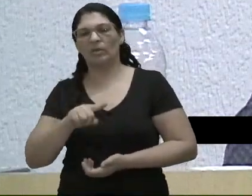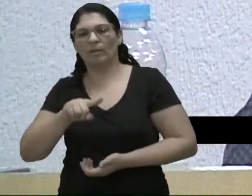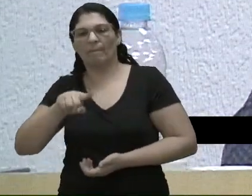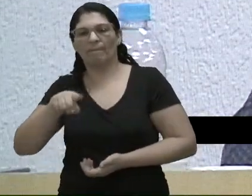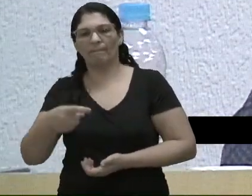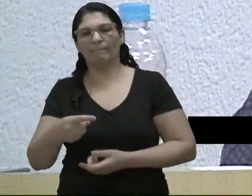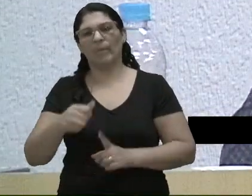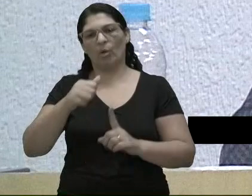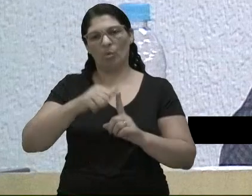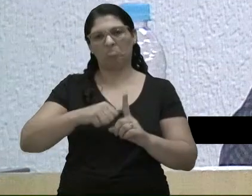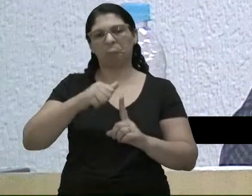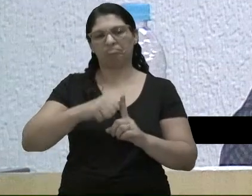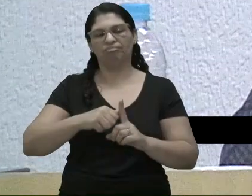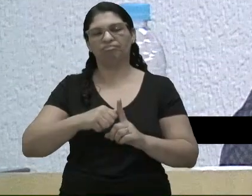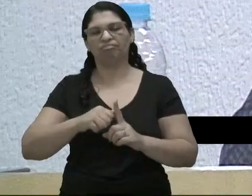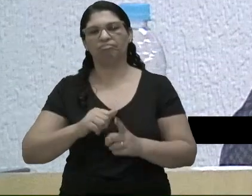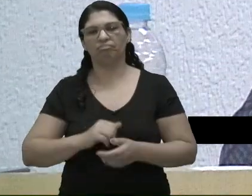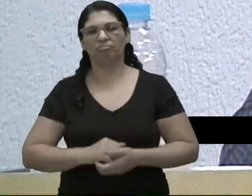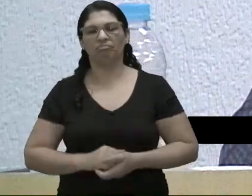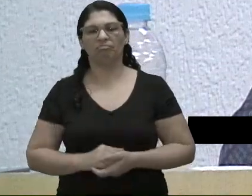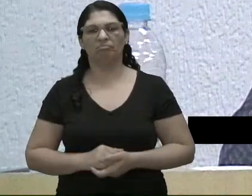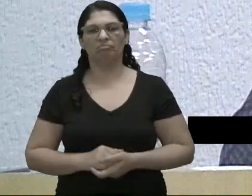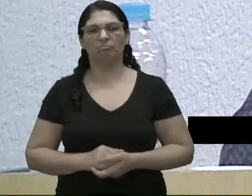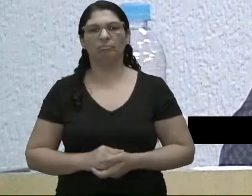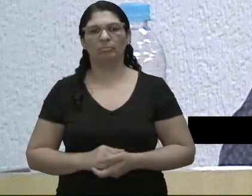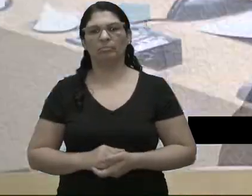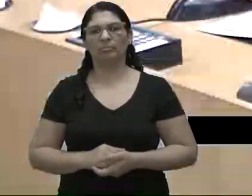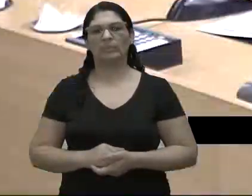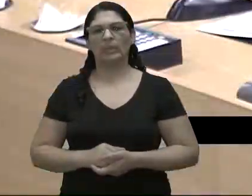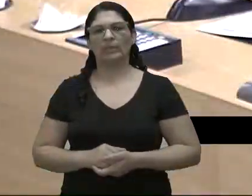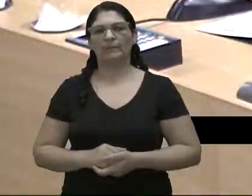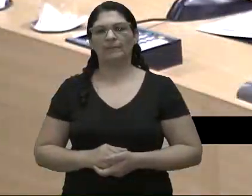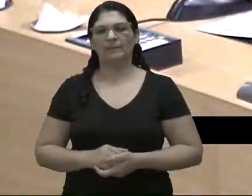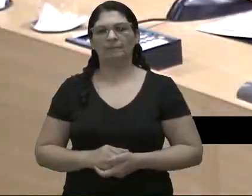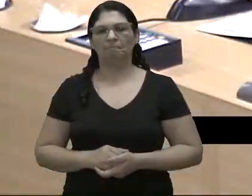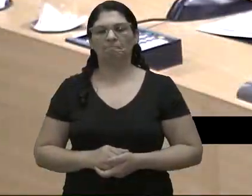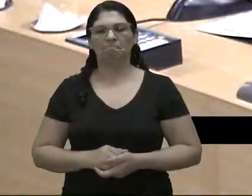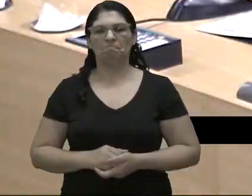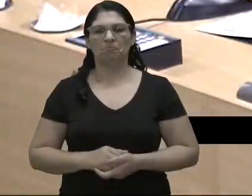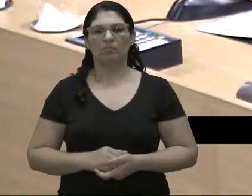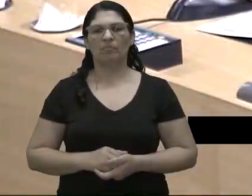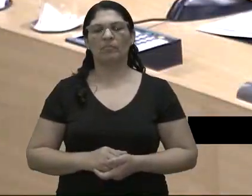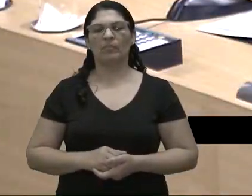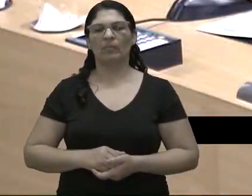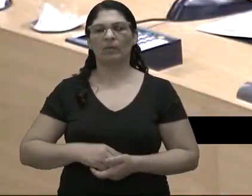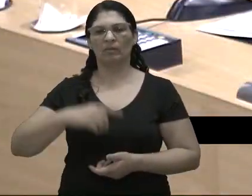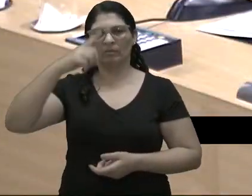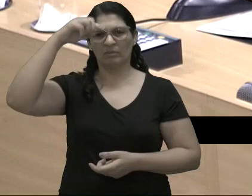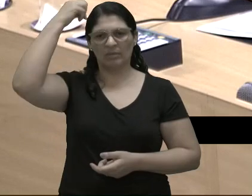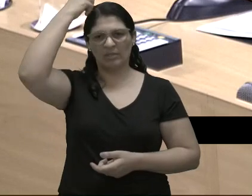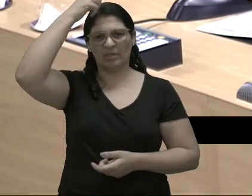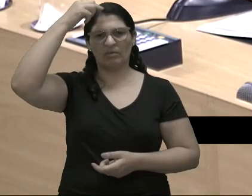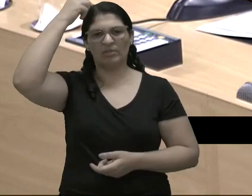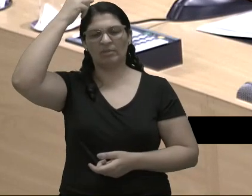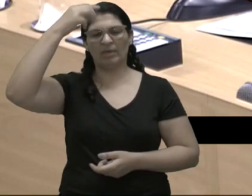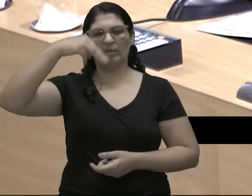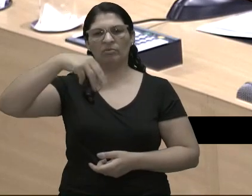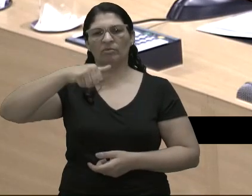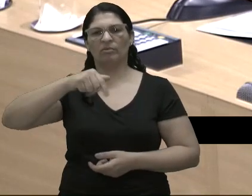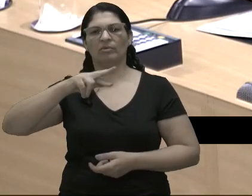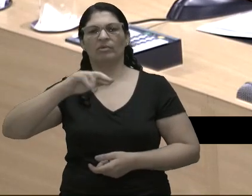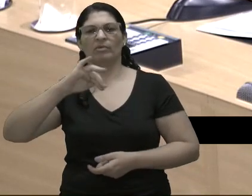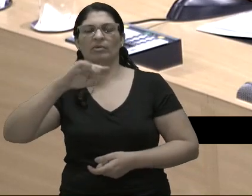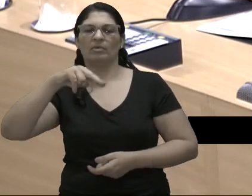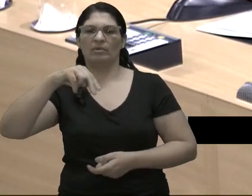média, 5 mil exames. Isso. Mil no caso do Santa Helena, do San Marino, 5 mil. No caso do